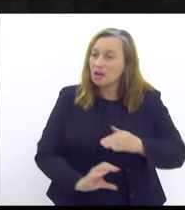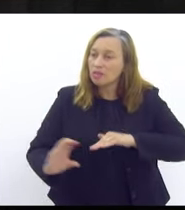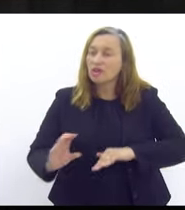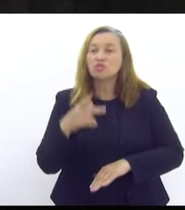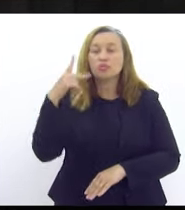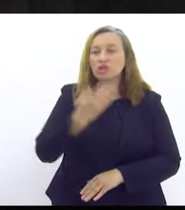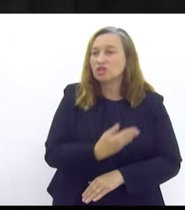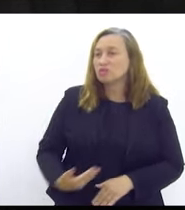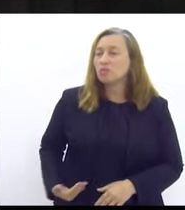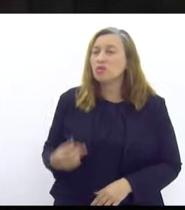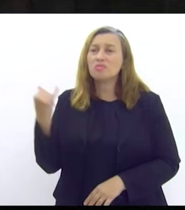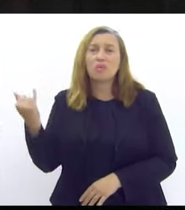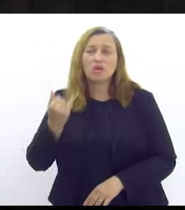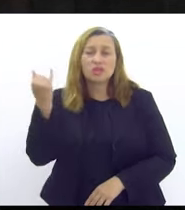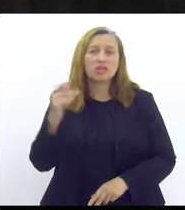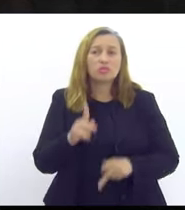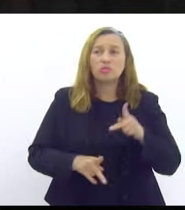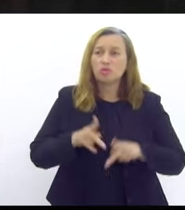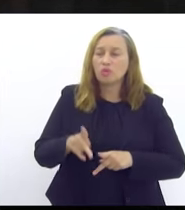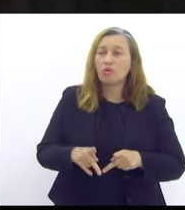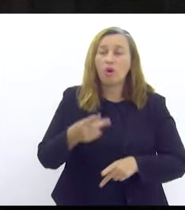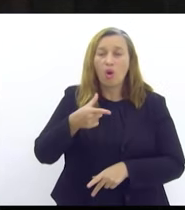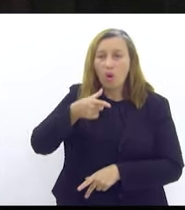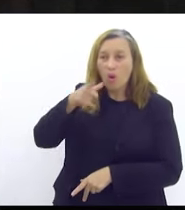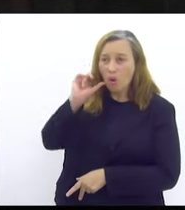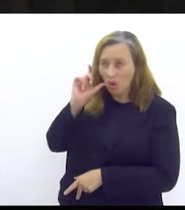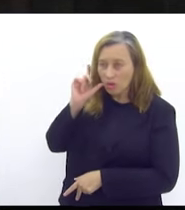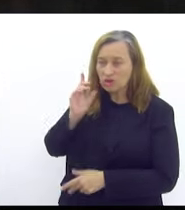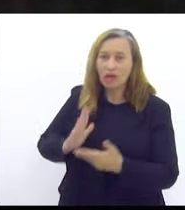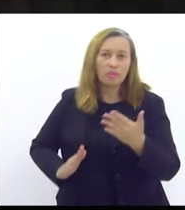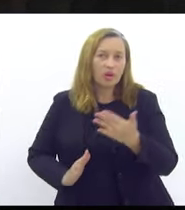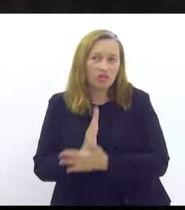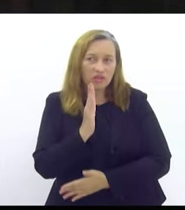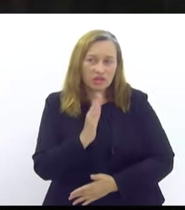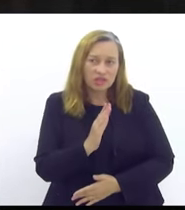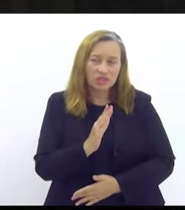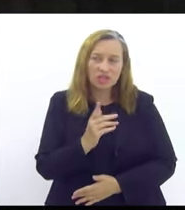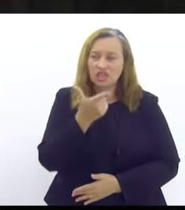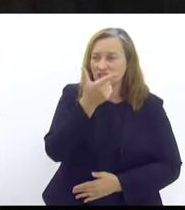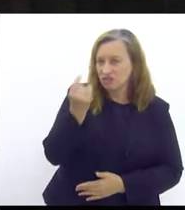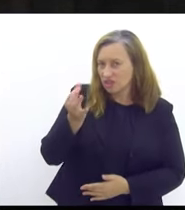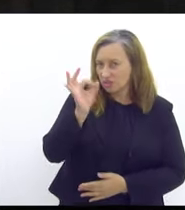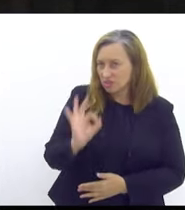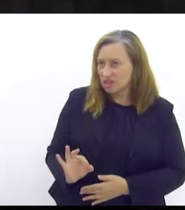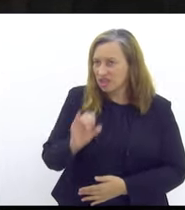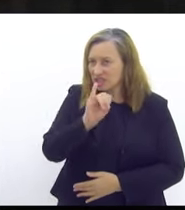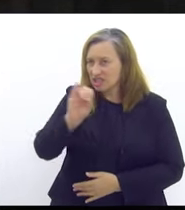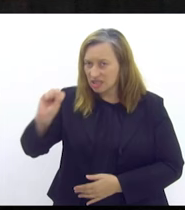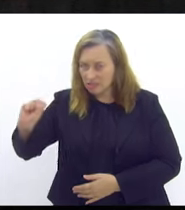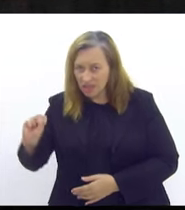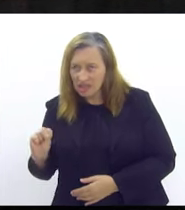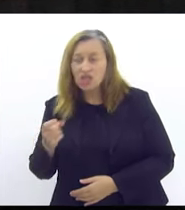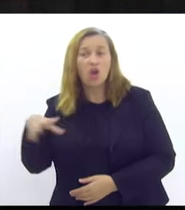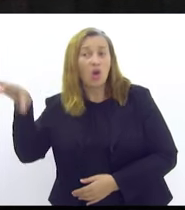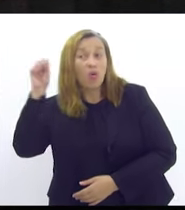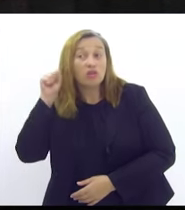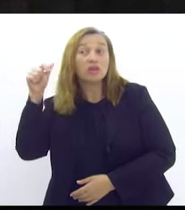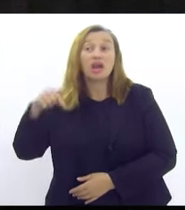nossa população. Ontem, quando aprovamos a alíquota de 20% para o ICMS, eu ouvi